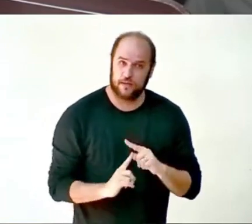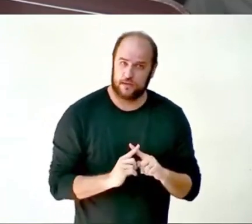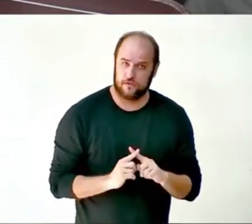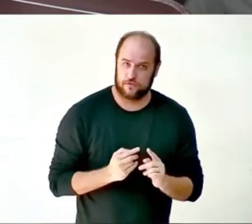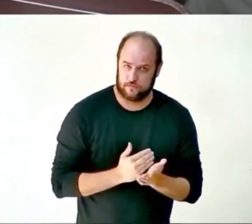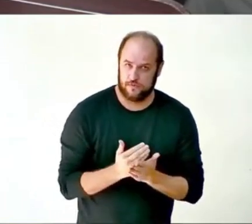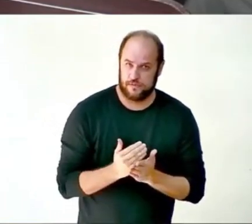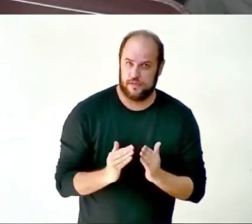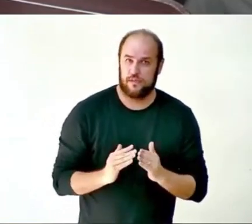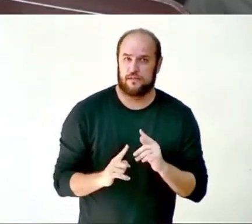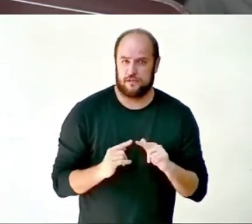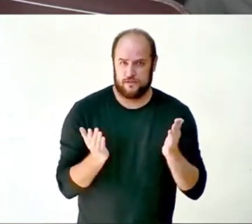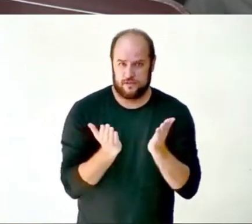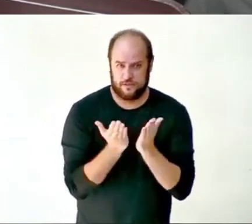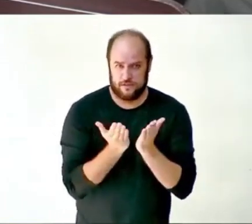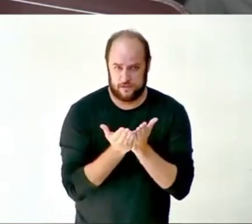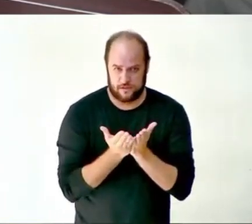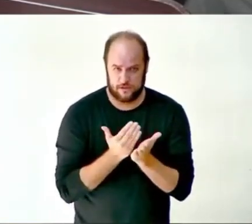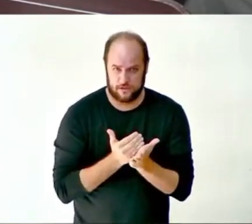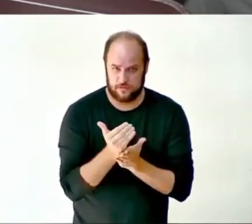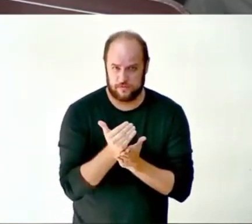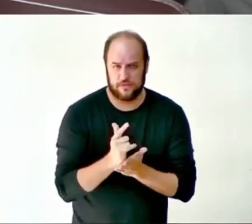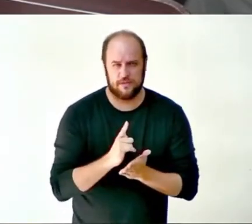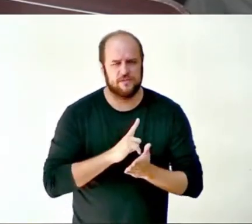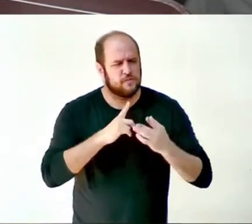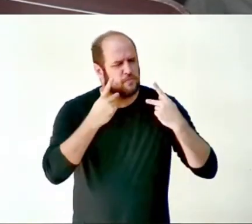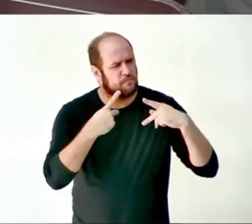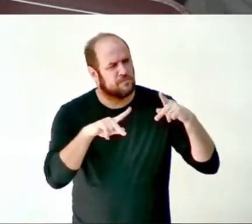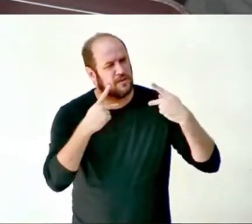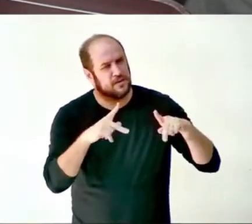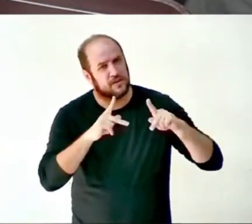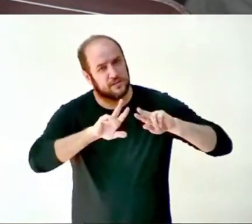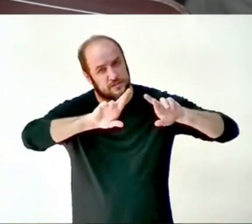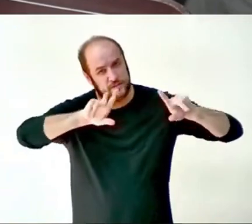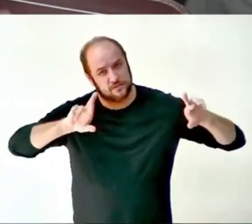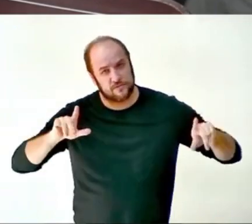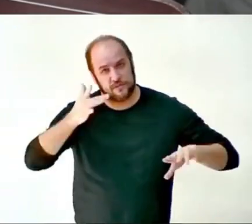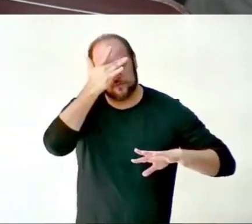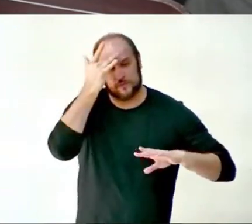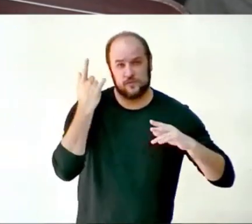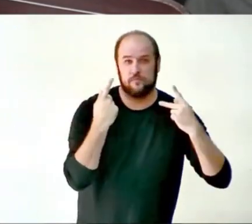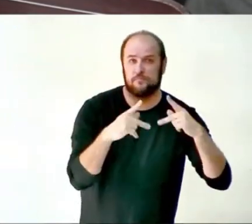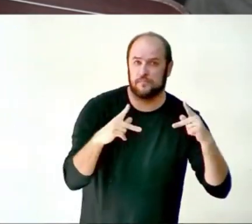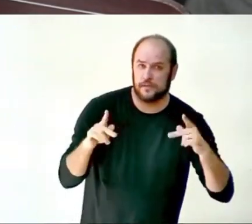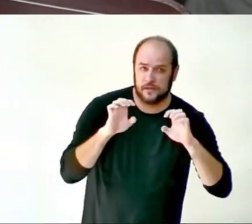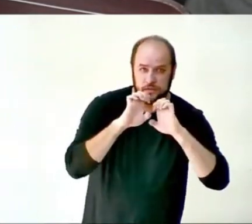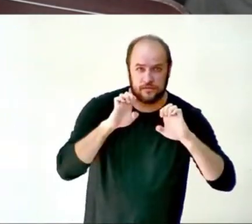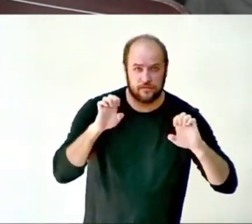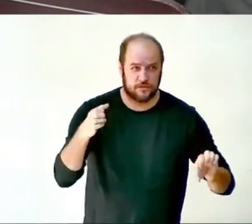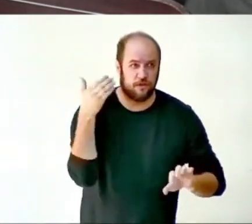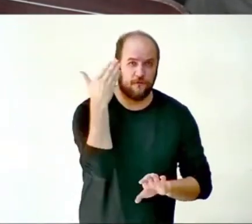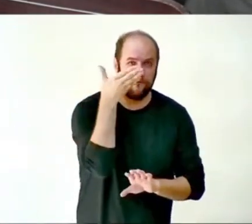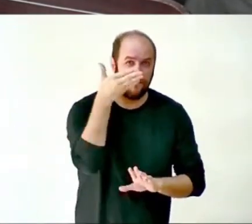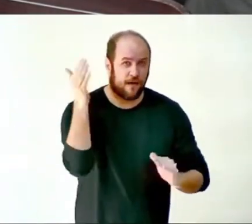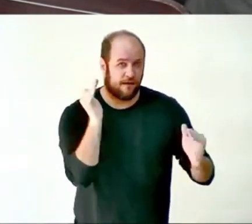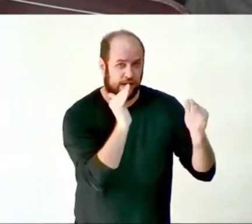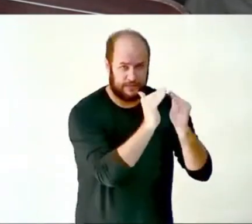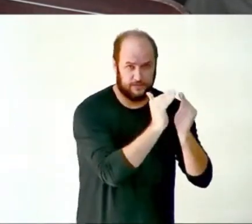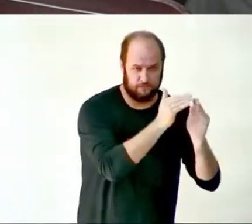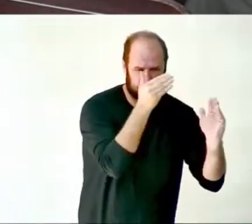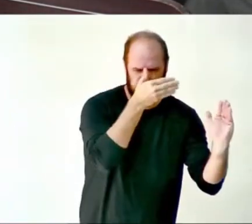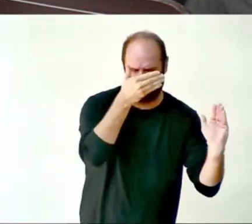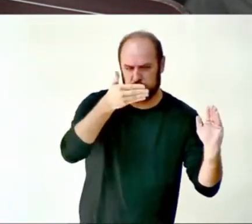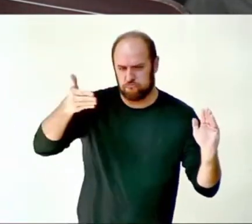cristã nasceu, então havia muitos pregadores, muita gente trabalhando e pregando o evangelho de casa em casa. E enquanto essas